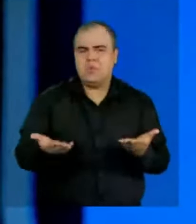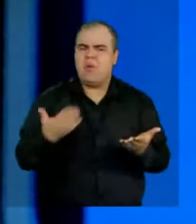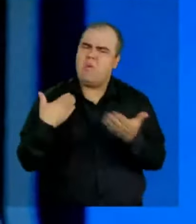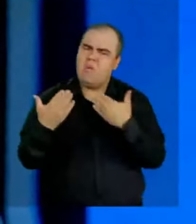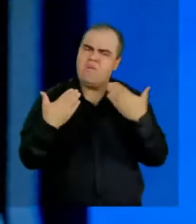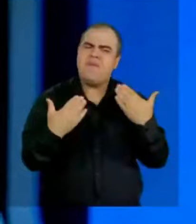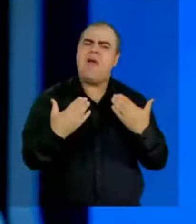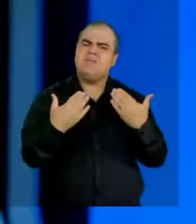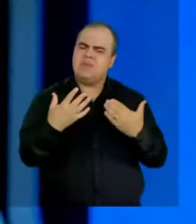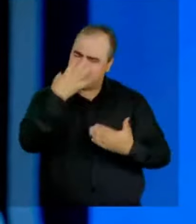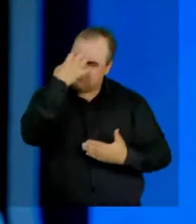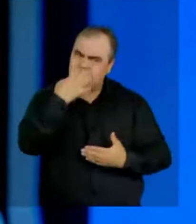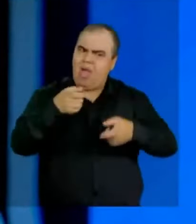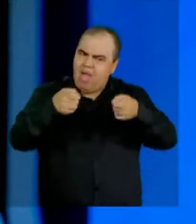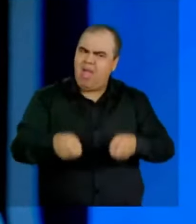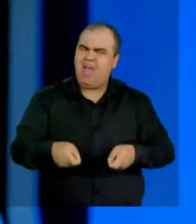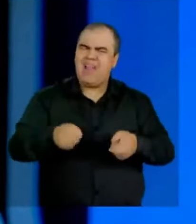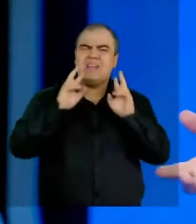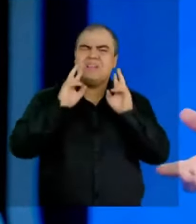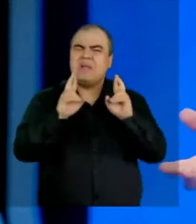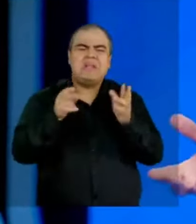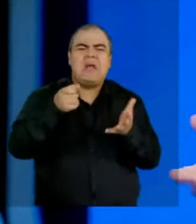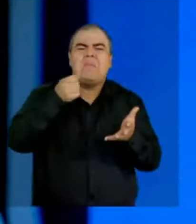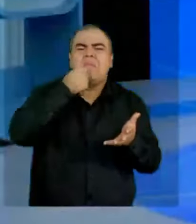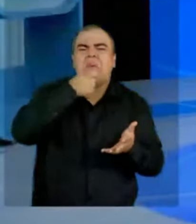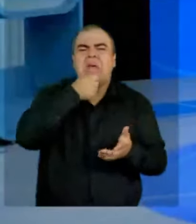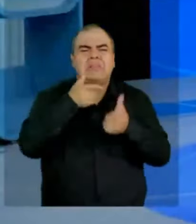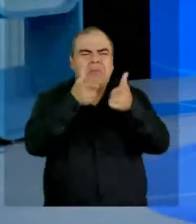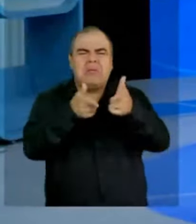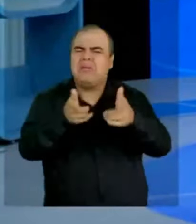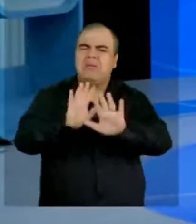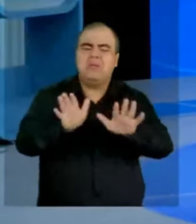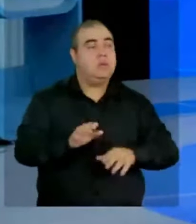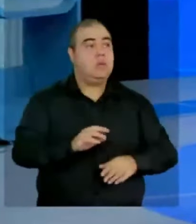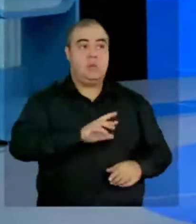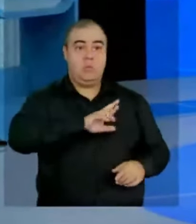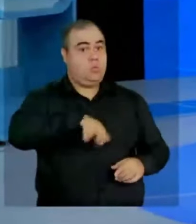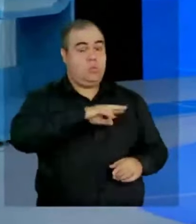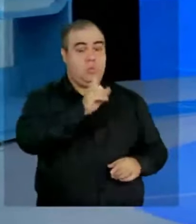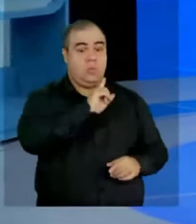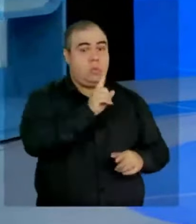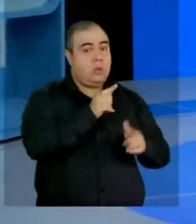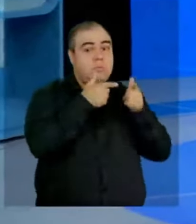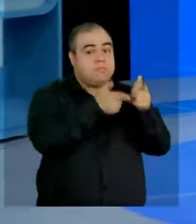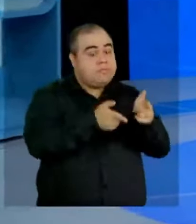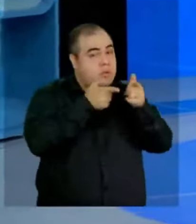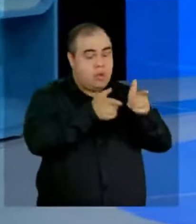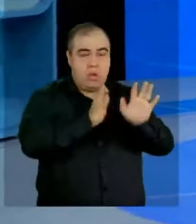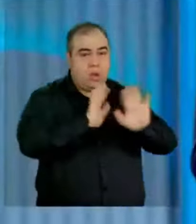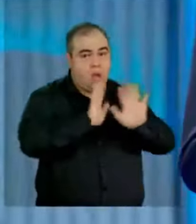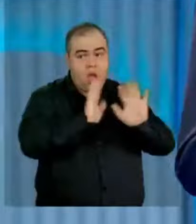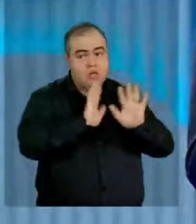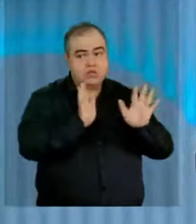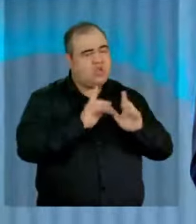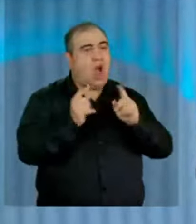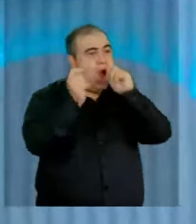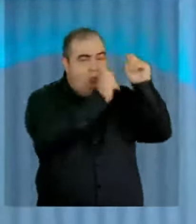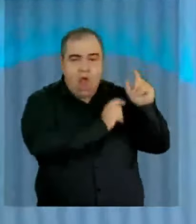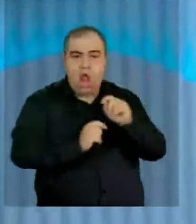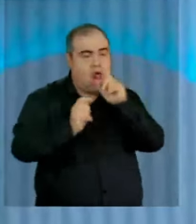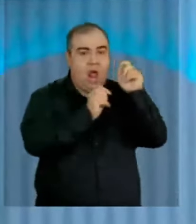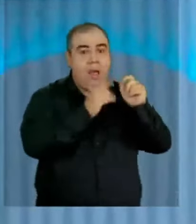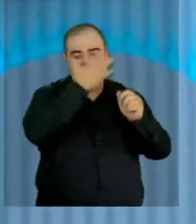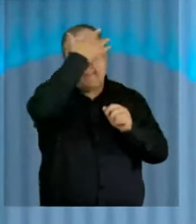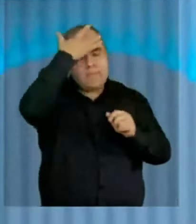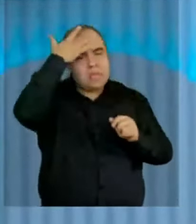séria aqui com as pessoas respeitar negócio de pegadinha é muito ruim isso não é pegadinha não Ricardo lamento que você desrespeite alguém que quer fazer